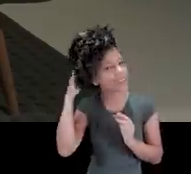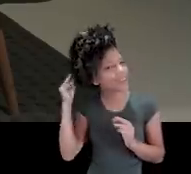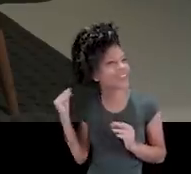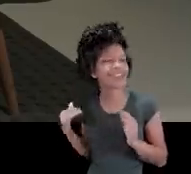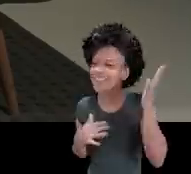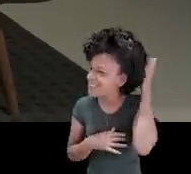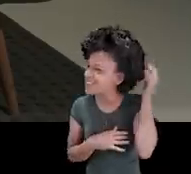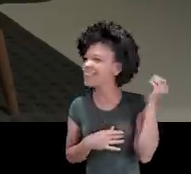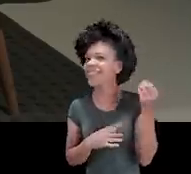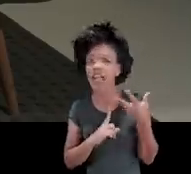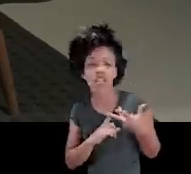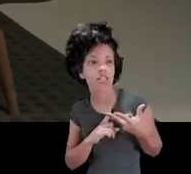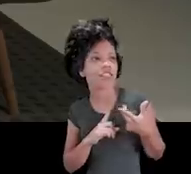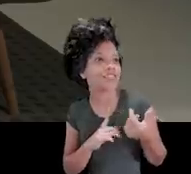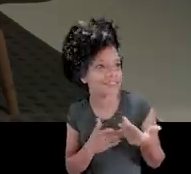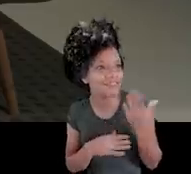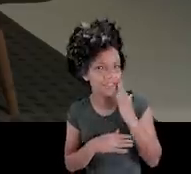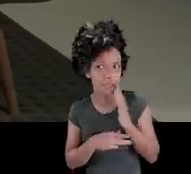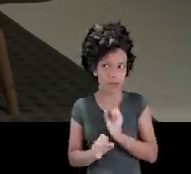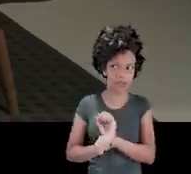não. Segura. Cara, aliás,